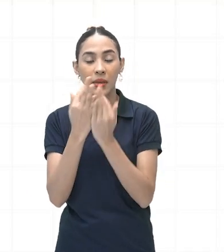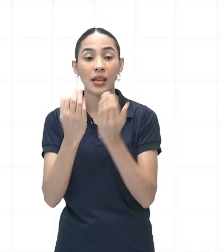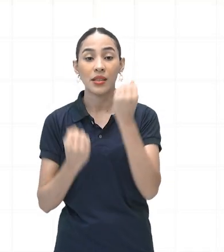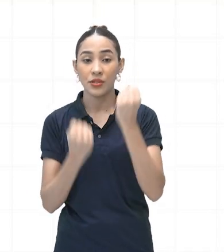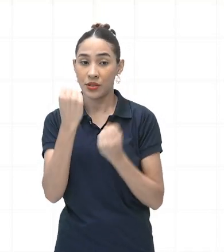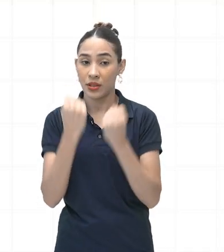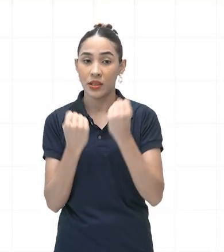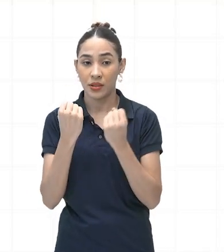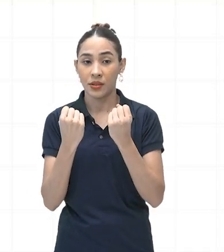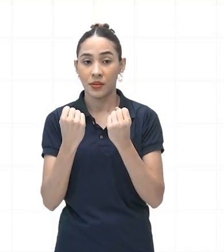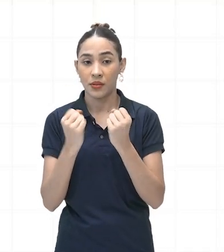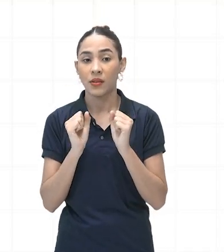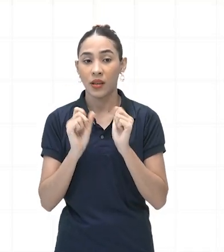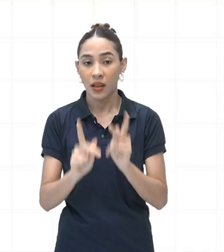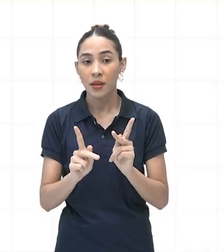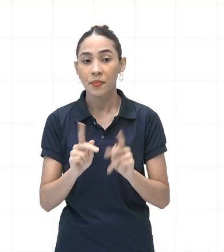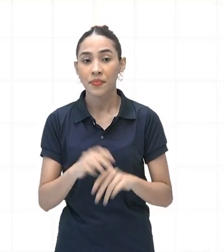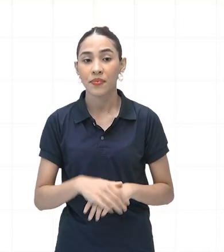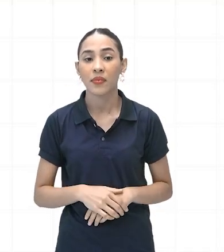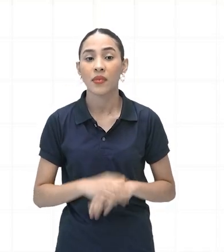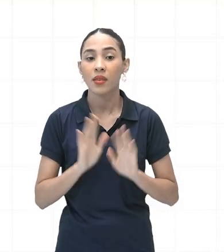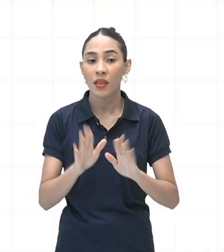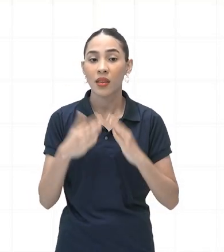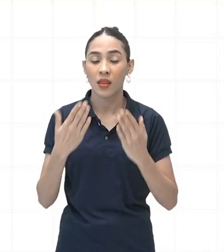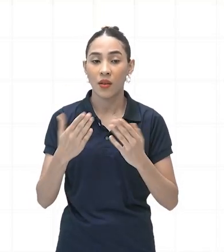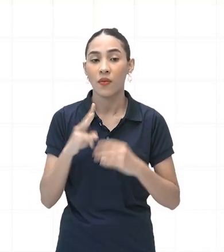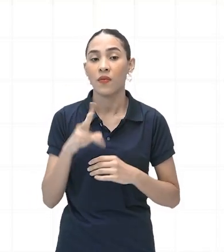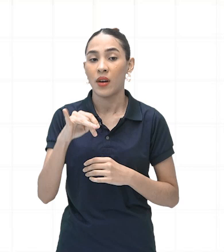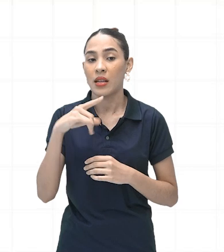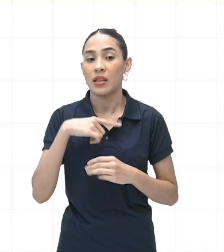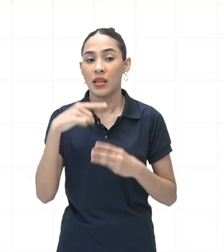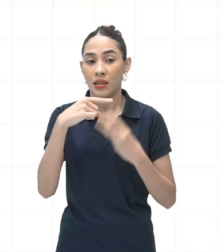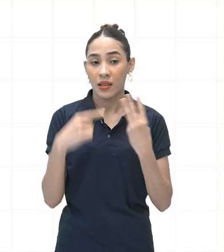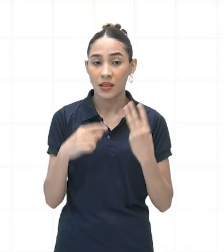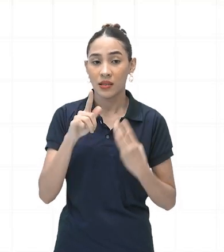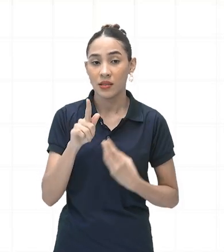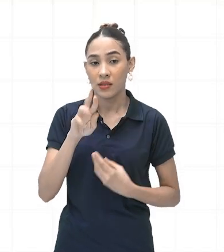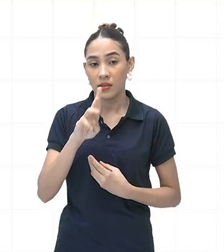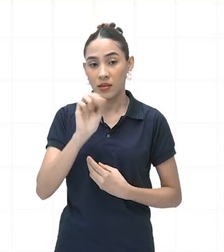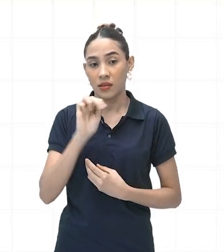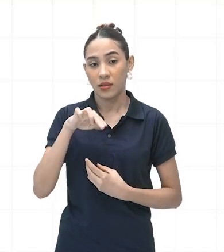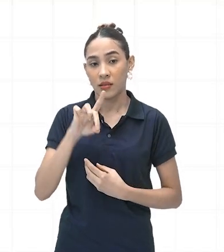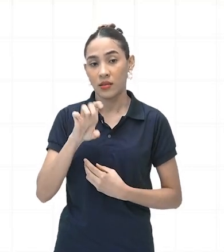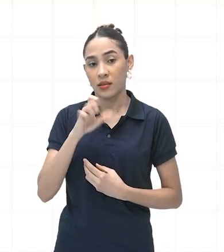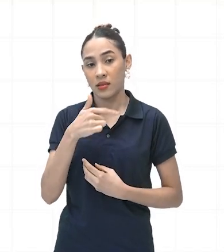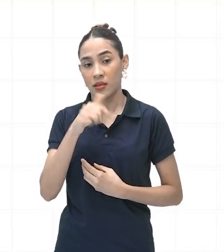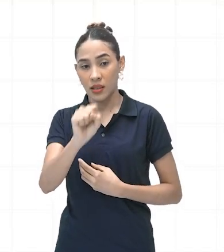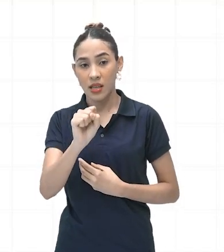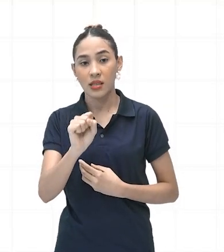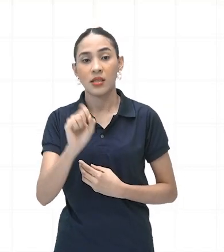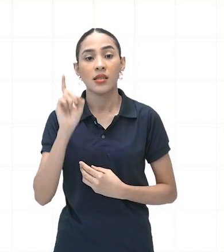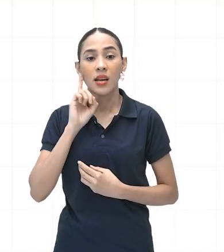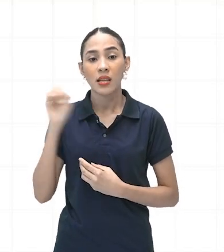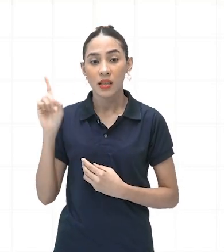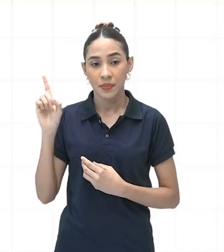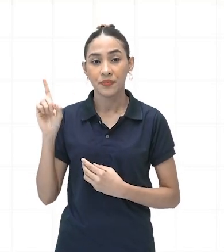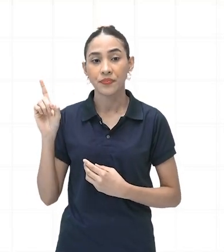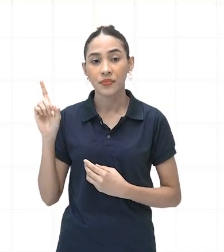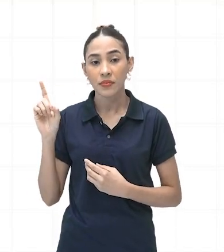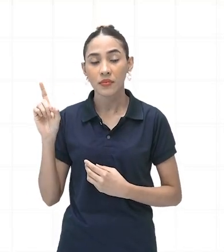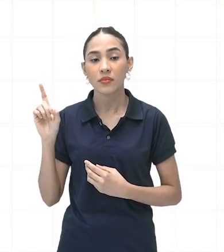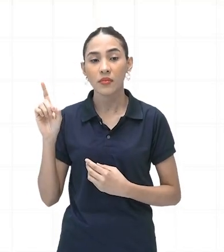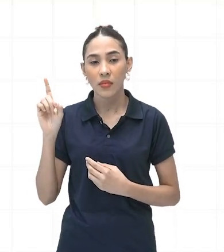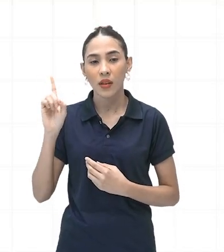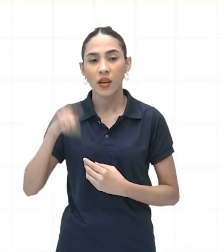dirige. Tudo bem? Então, nós vamos ter 3 grandezas envolvidas nessa questão,